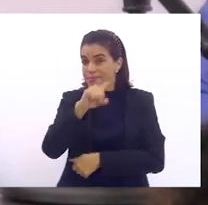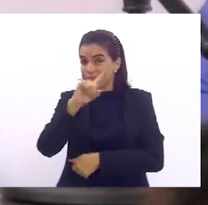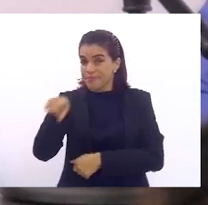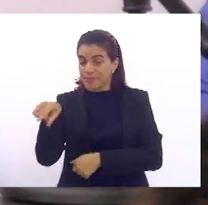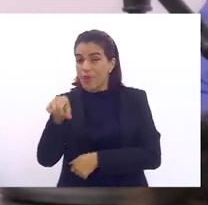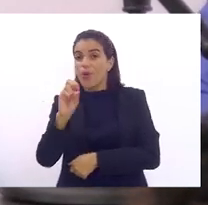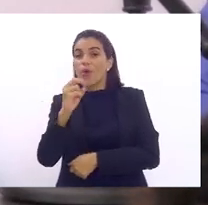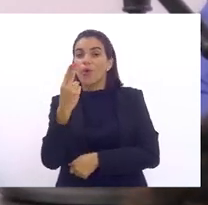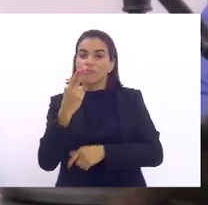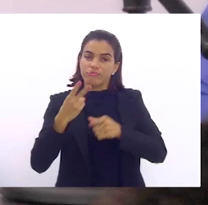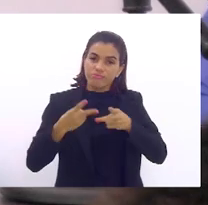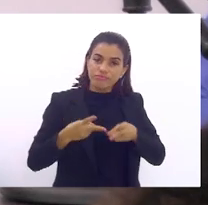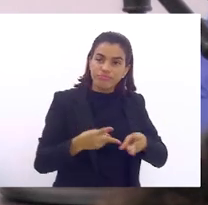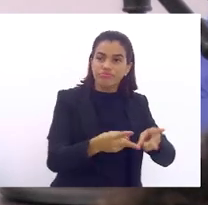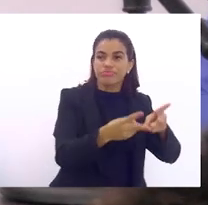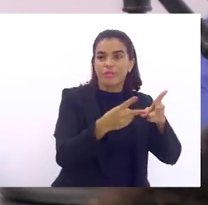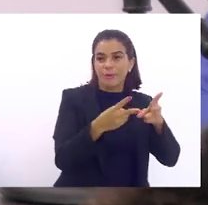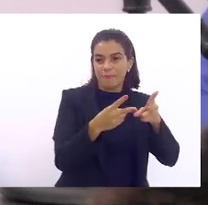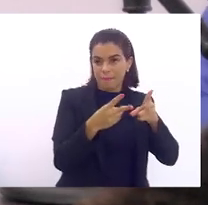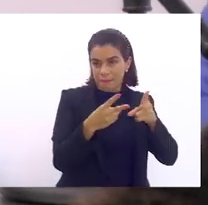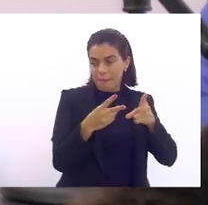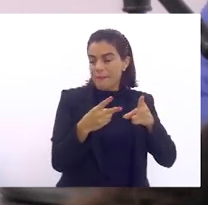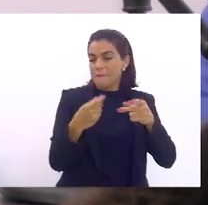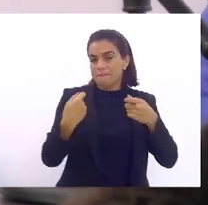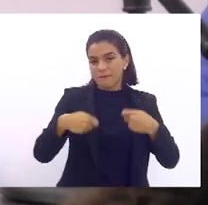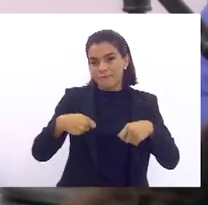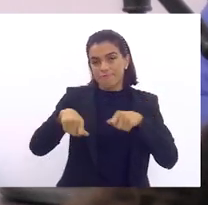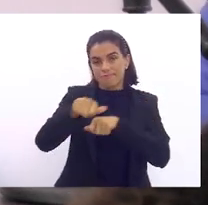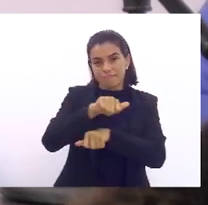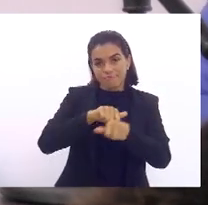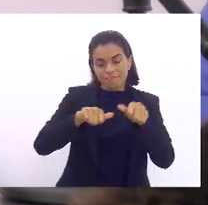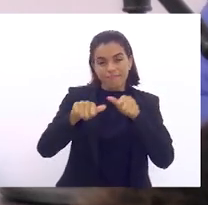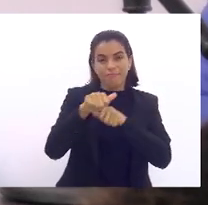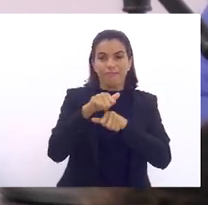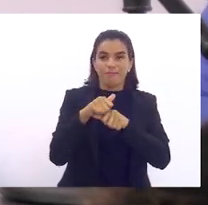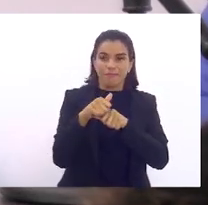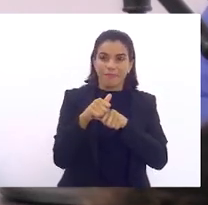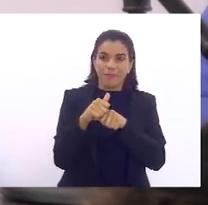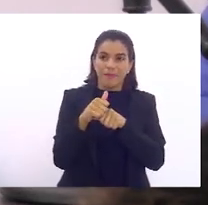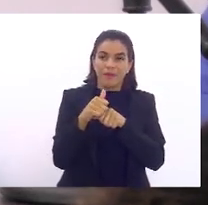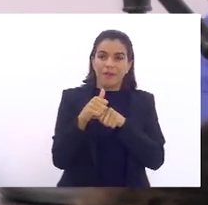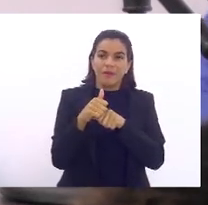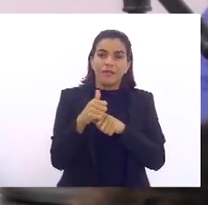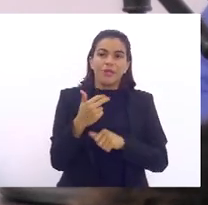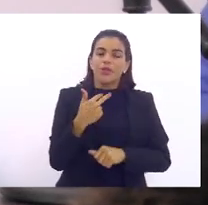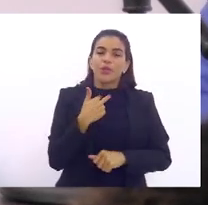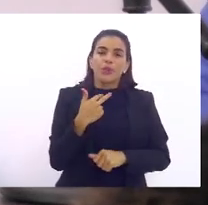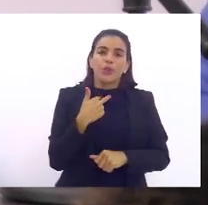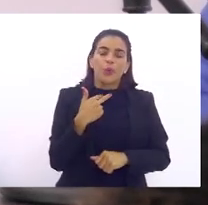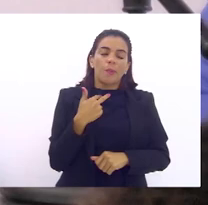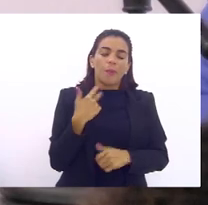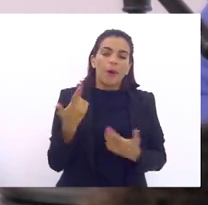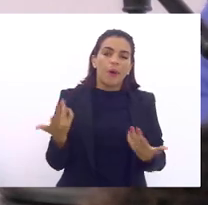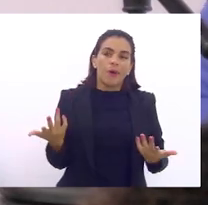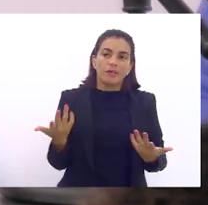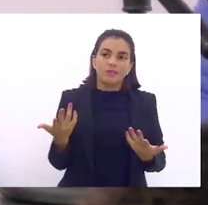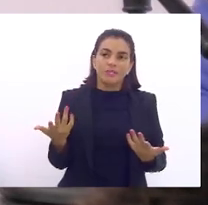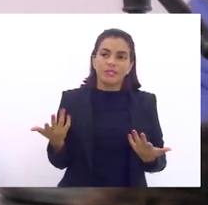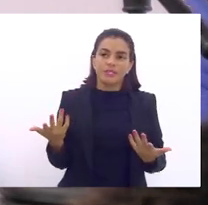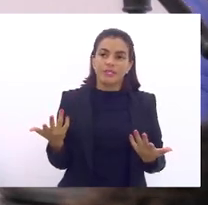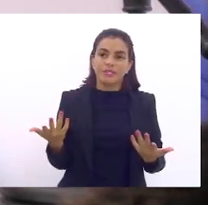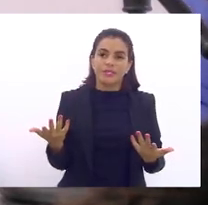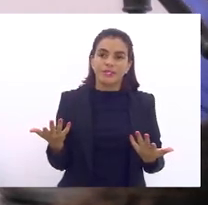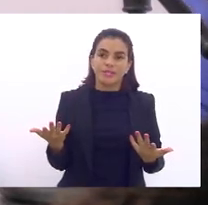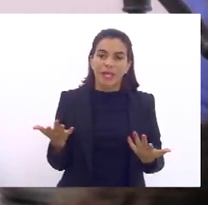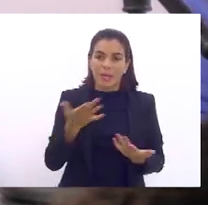precisa que isso seja uma política de estado né a gente não precisa não não isso não pode f ficar suscetível eh a